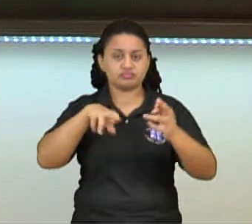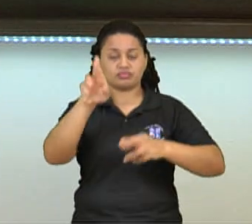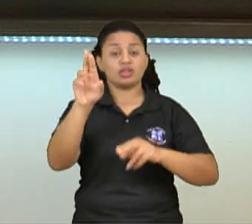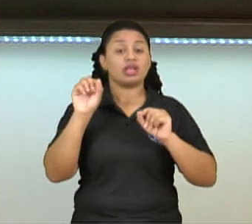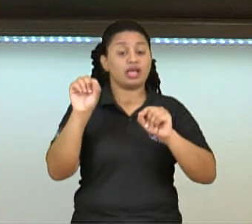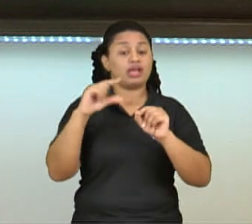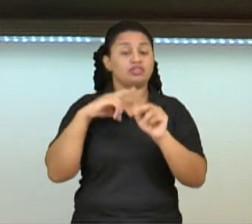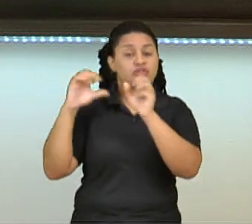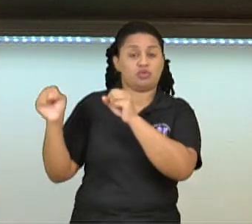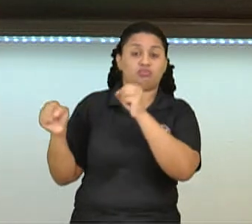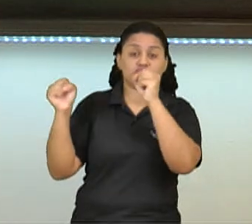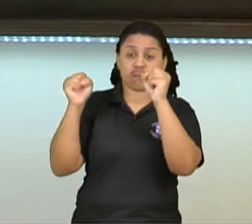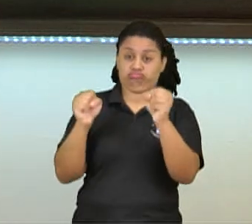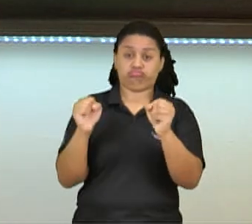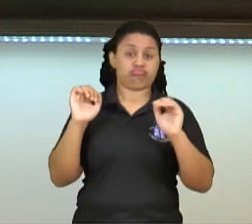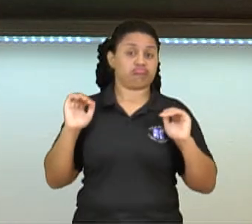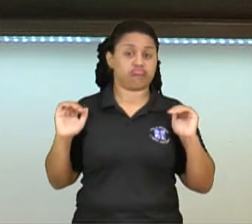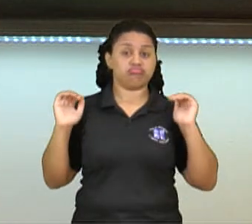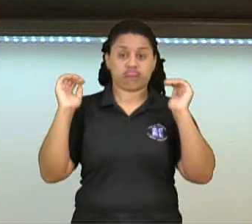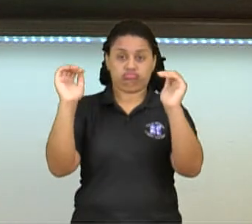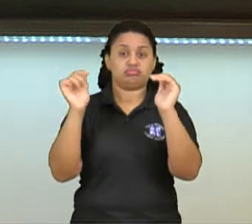poder absolutista.